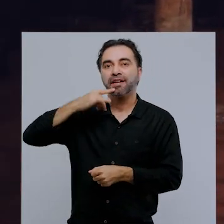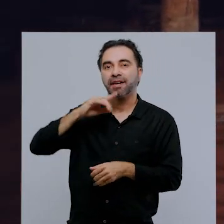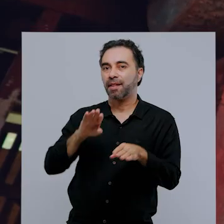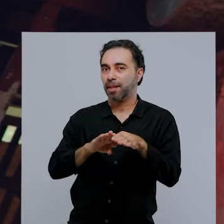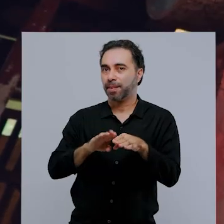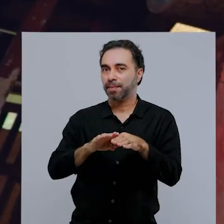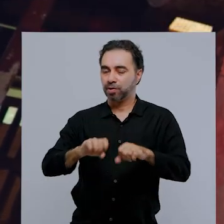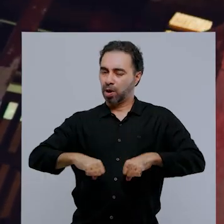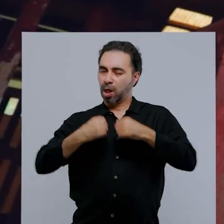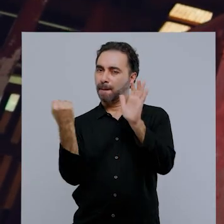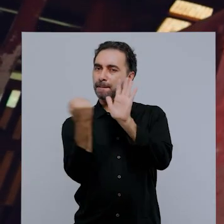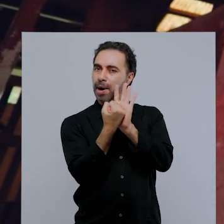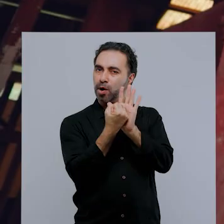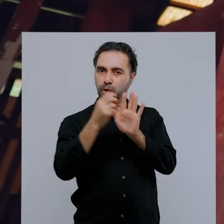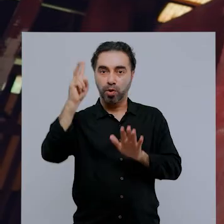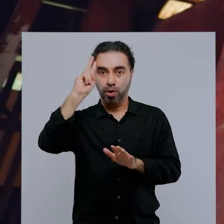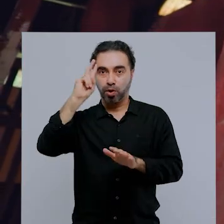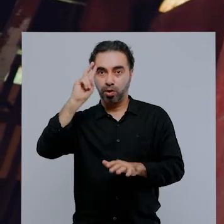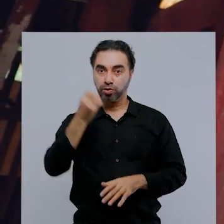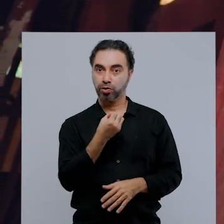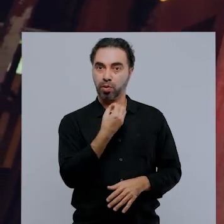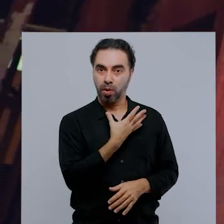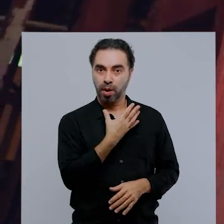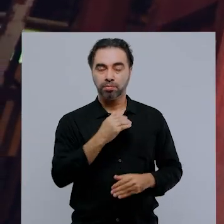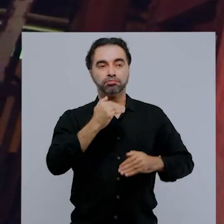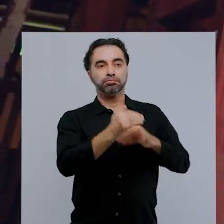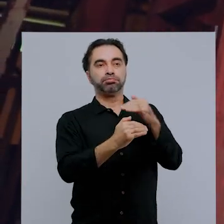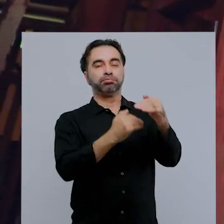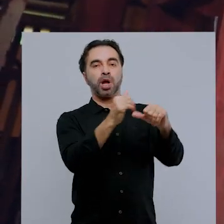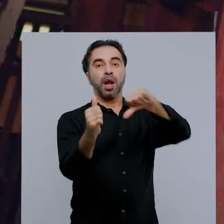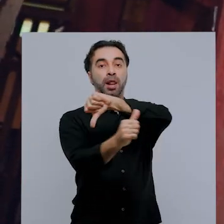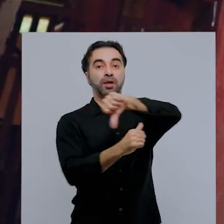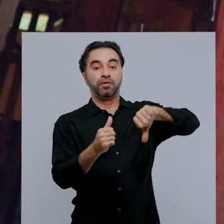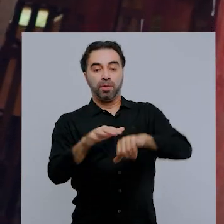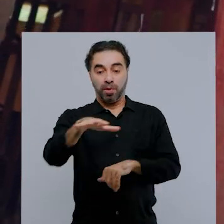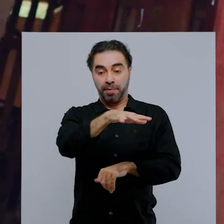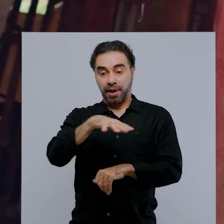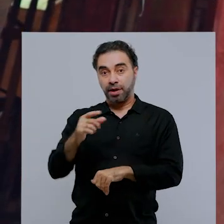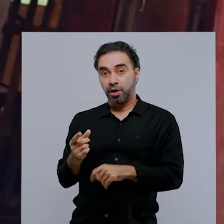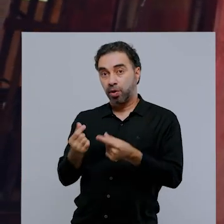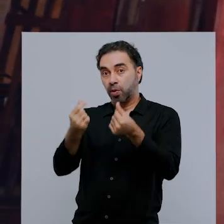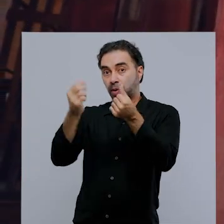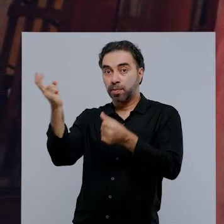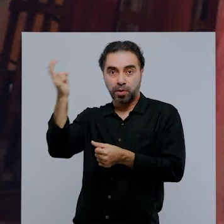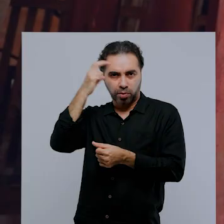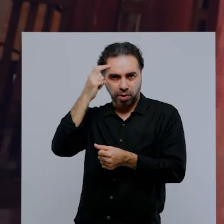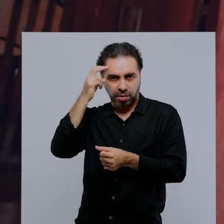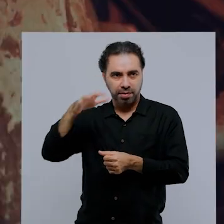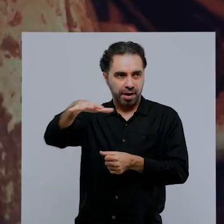tornando-se um marco histórico de inovação e prosperidade, que transformou a paisagem econômica e cultural da